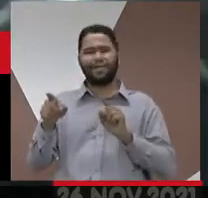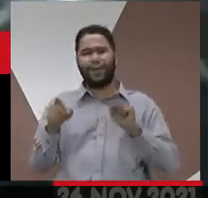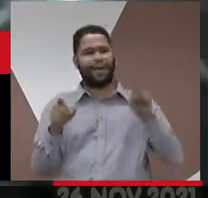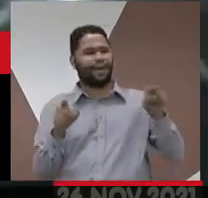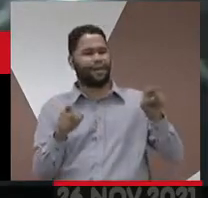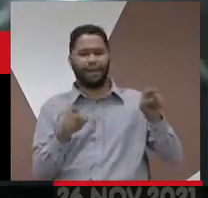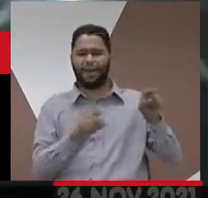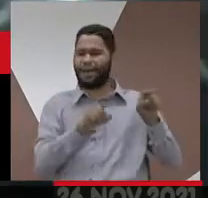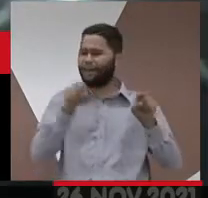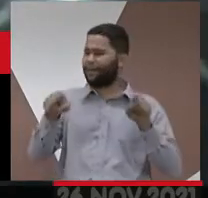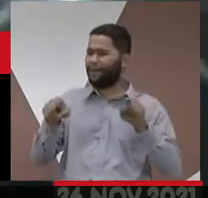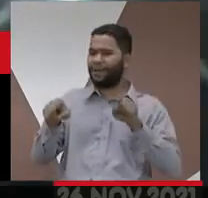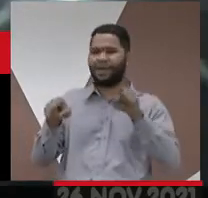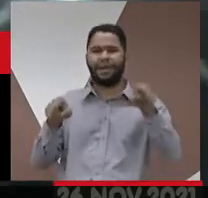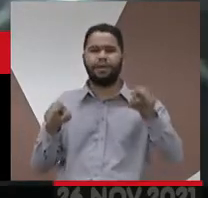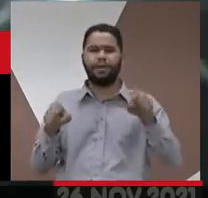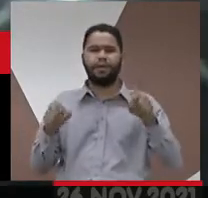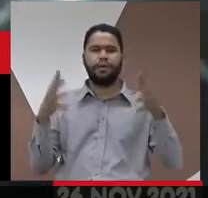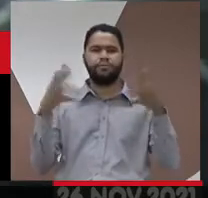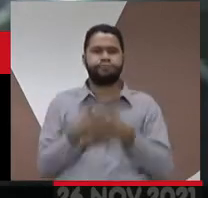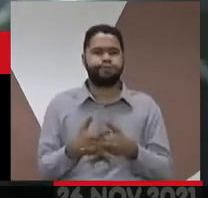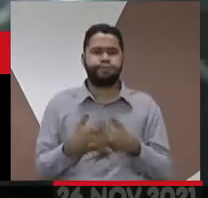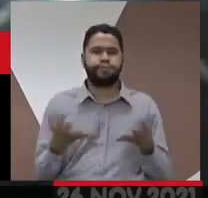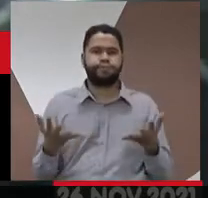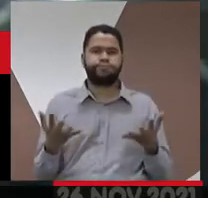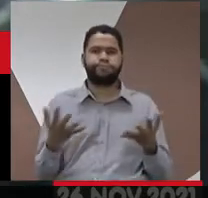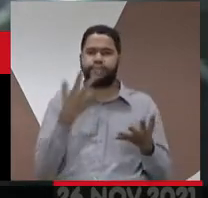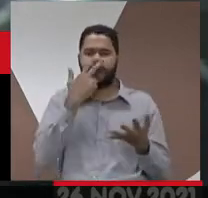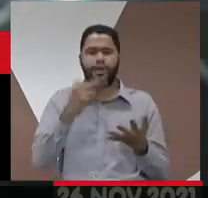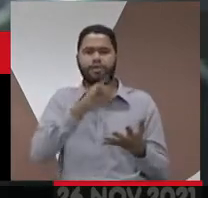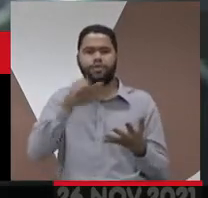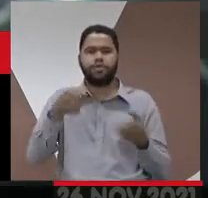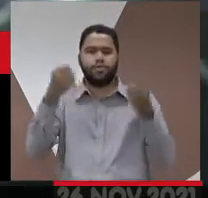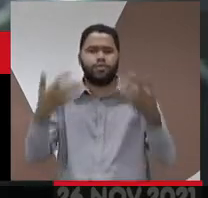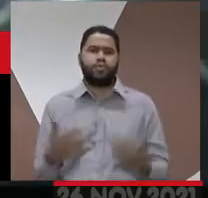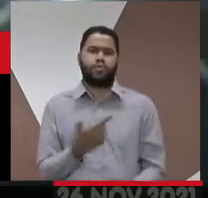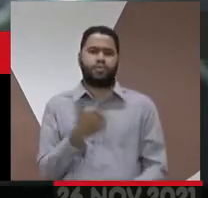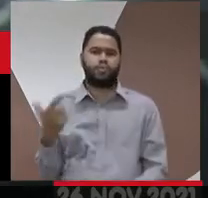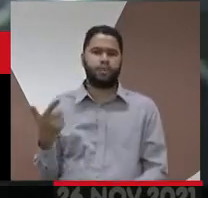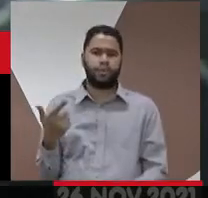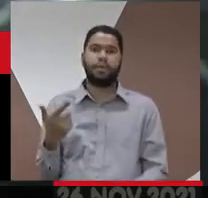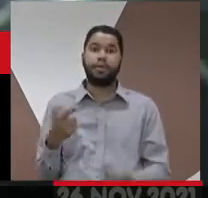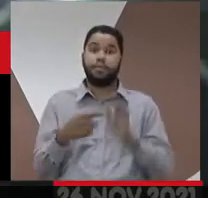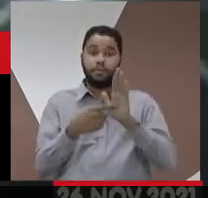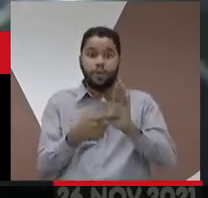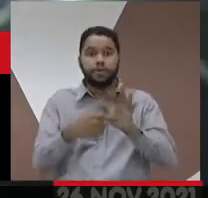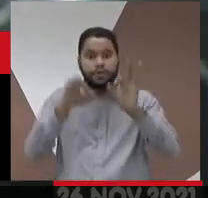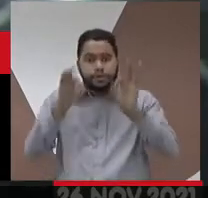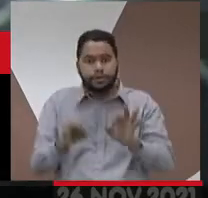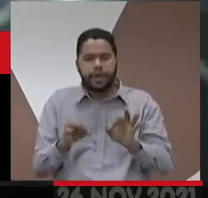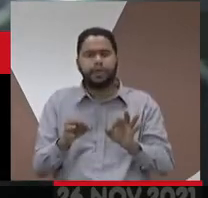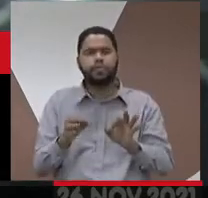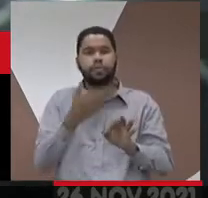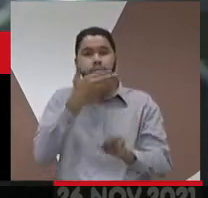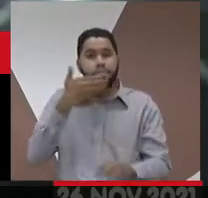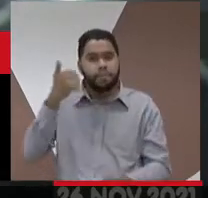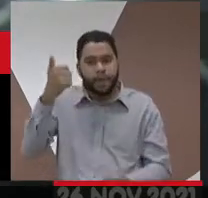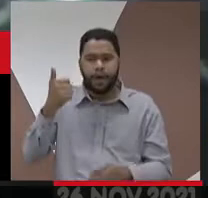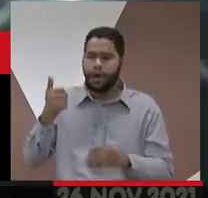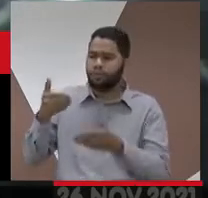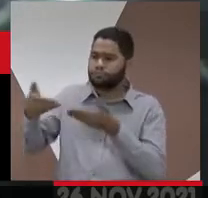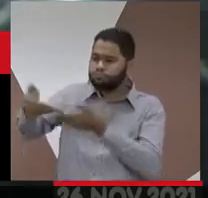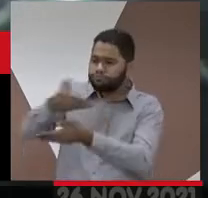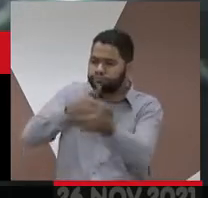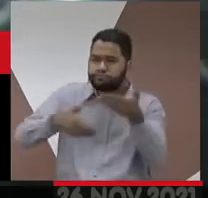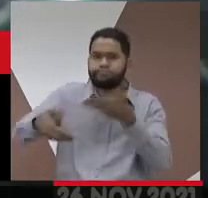vai para lá, houve outro, vai para lá, isso não justifica mais. Eu acho que tem que definir da melhor forma e os diálogos